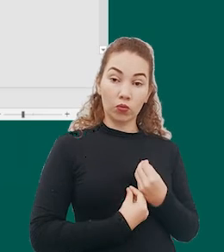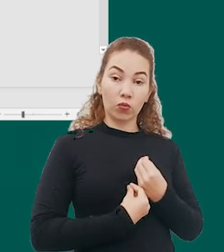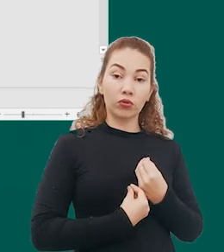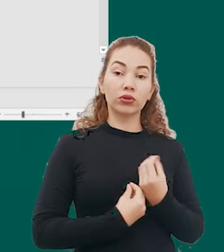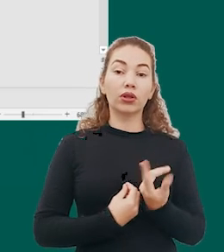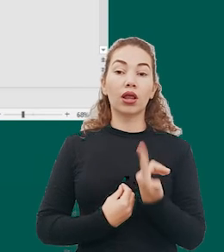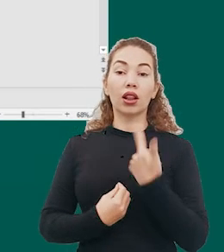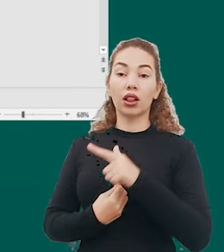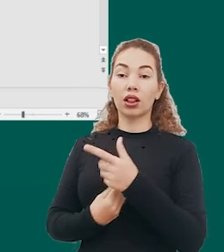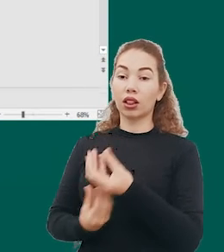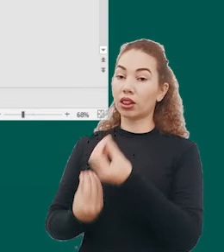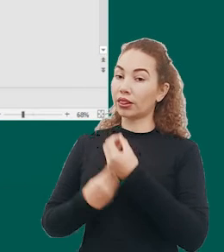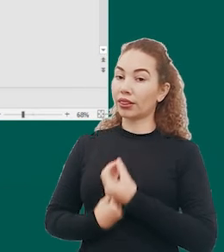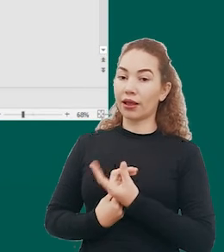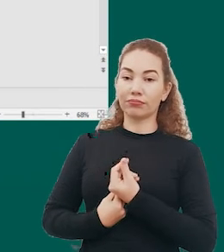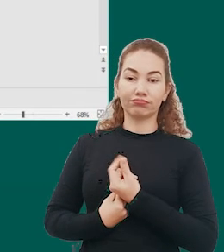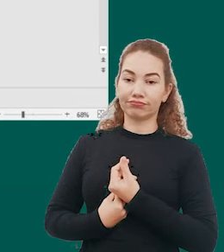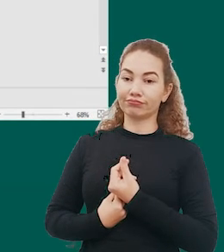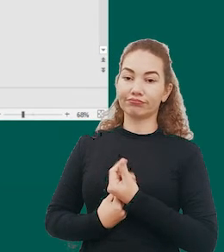contemplado.